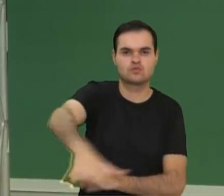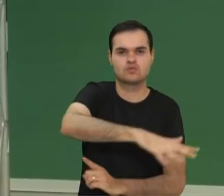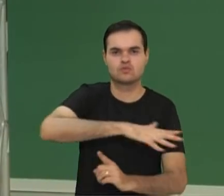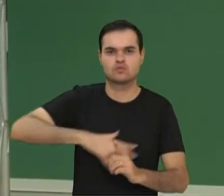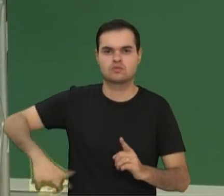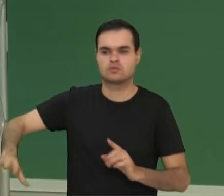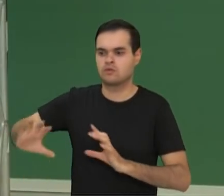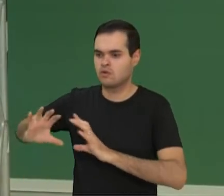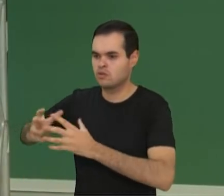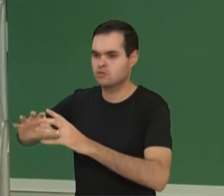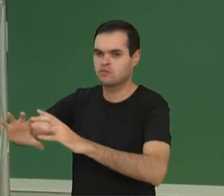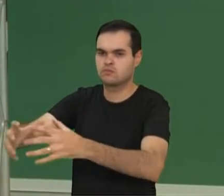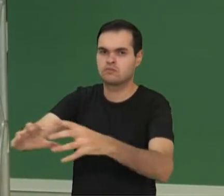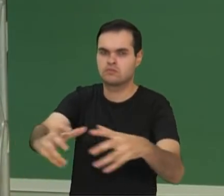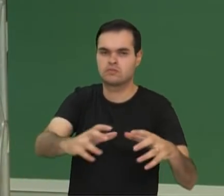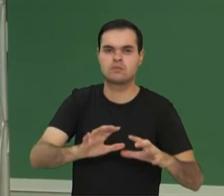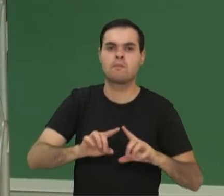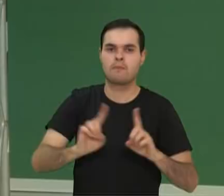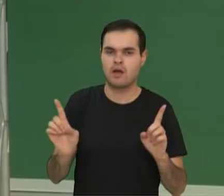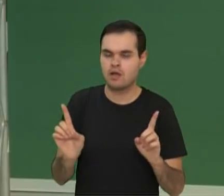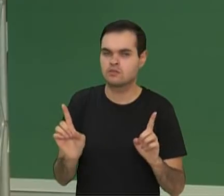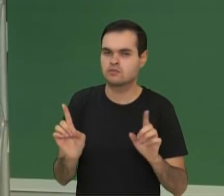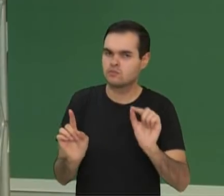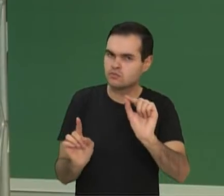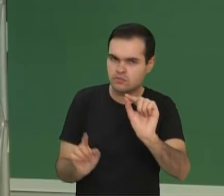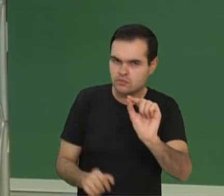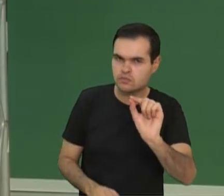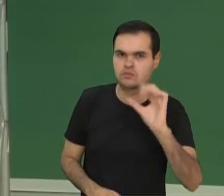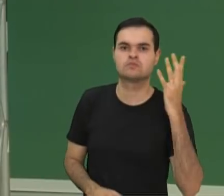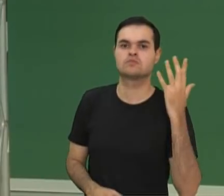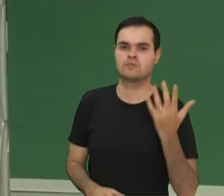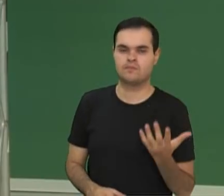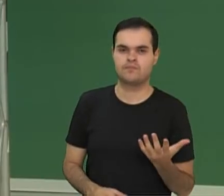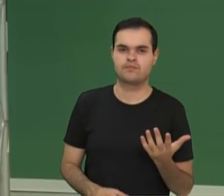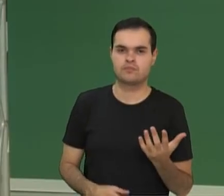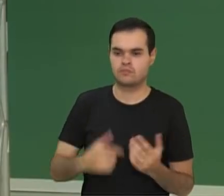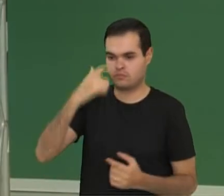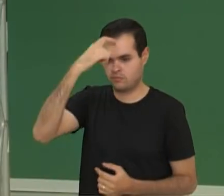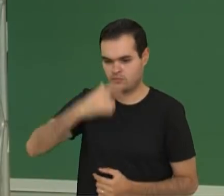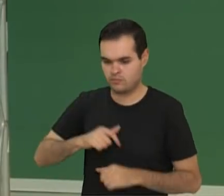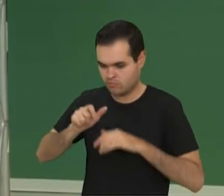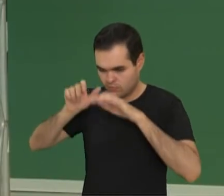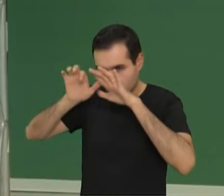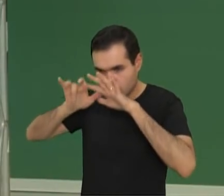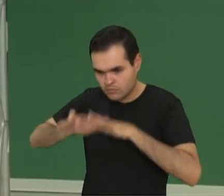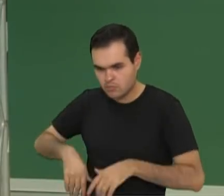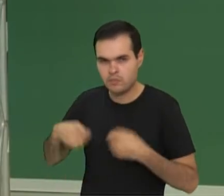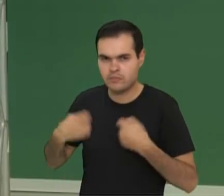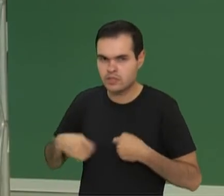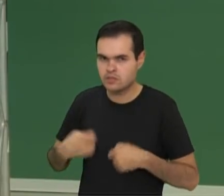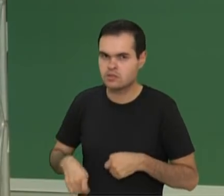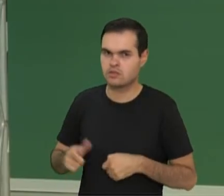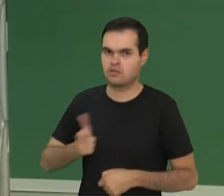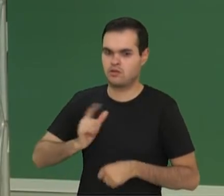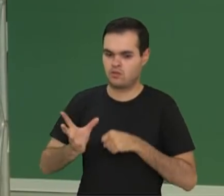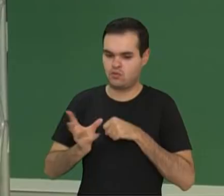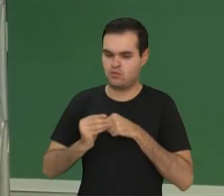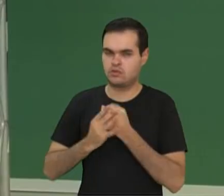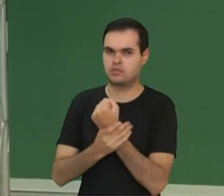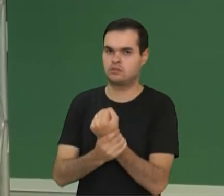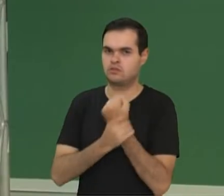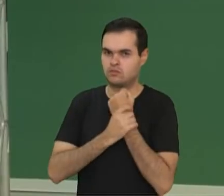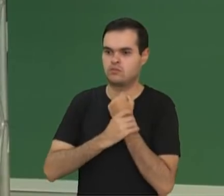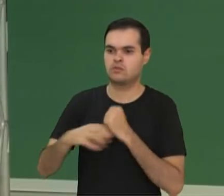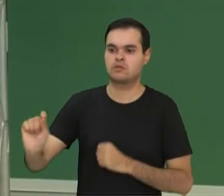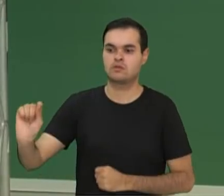várias esferas. Mas o que acontece? O articulista ele tem que ter conhecimento do que ele está falando, conhecimento da